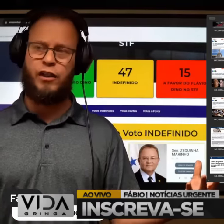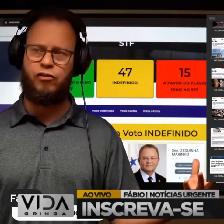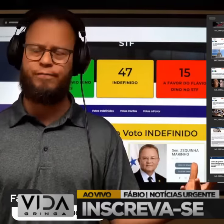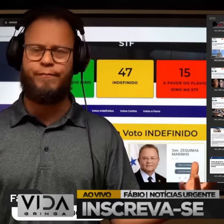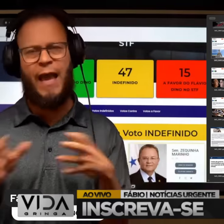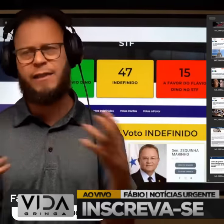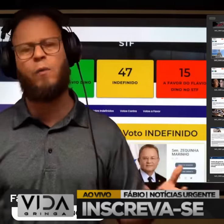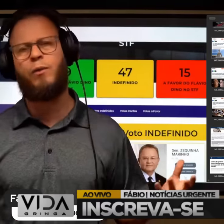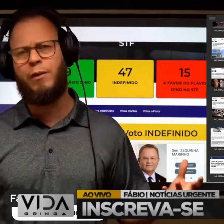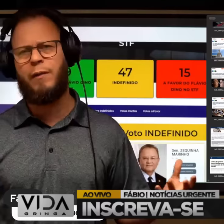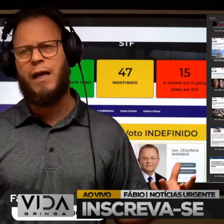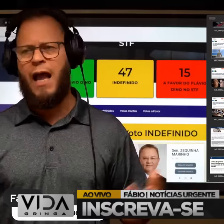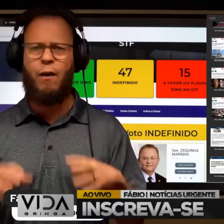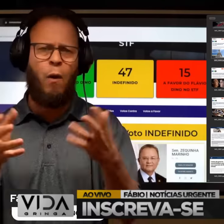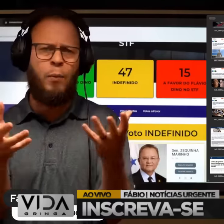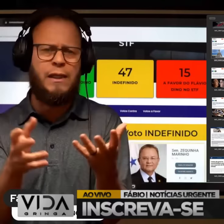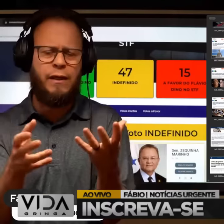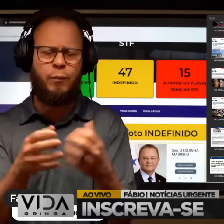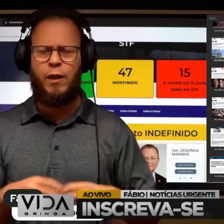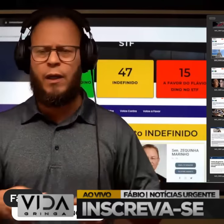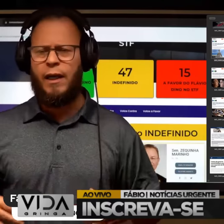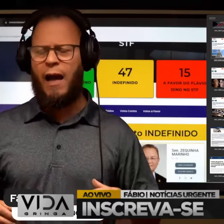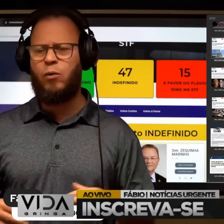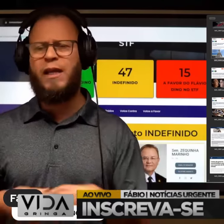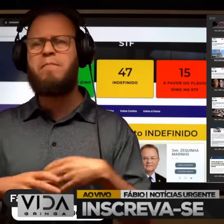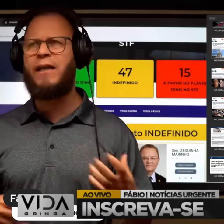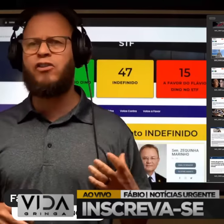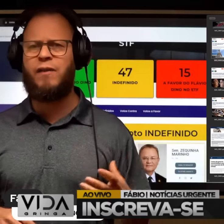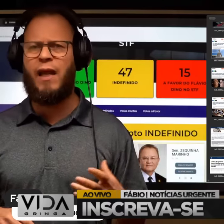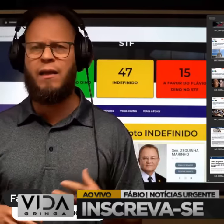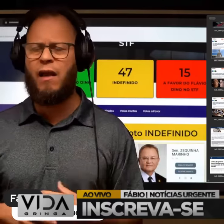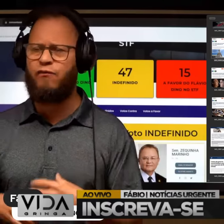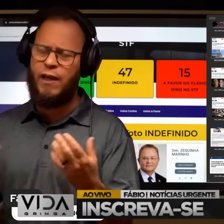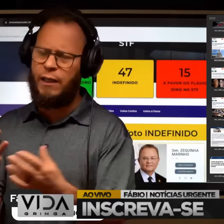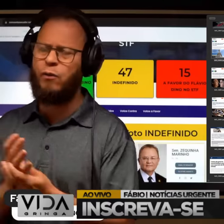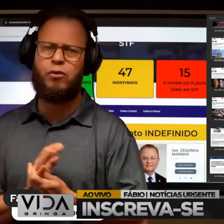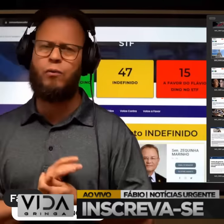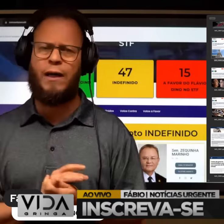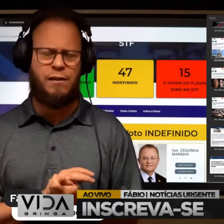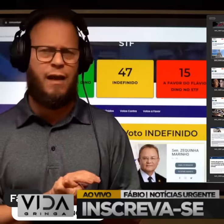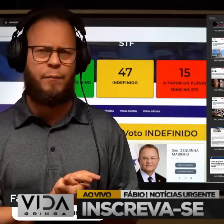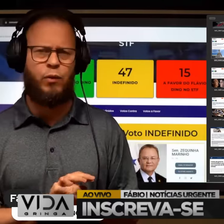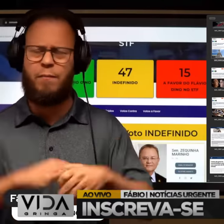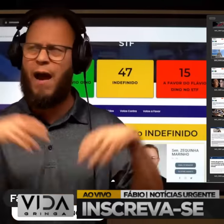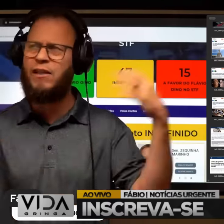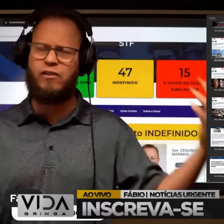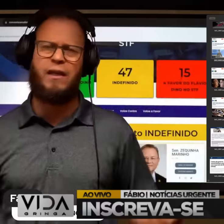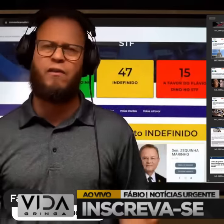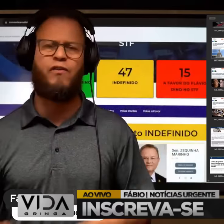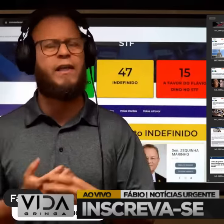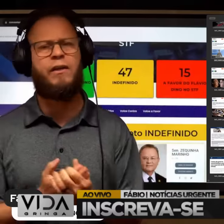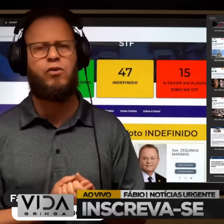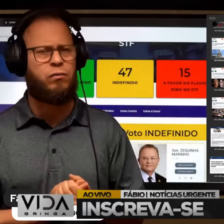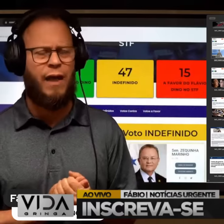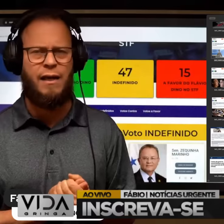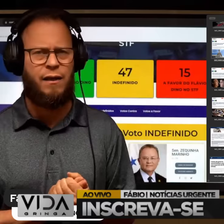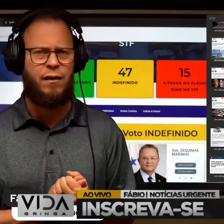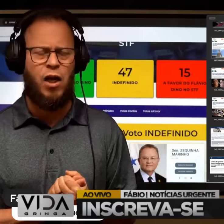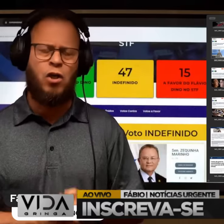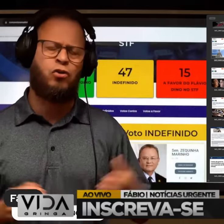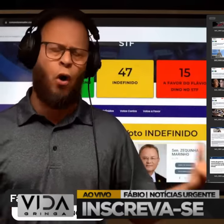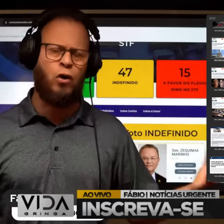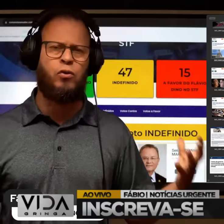a gente. Esse que é o problema. É igual, por exemplo, cara, o que mais tem é fake news no WhatsApp, o que mais tem é fake news no